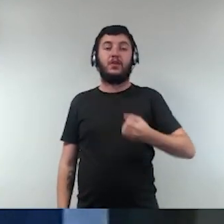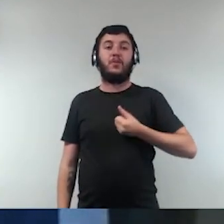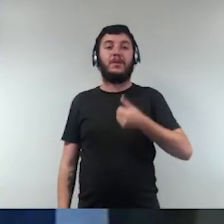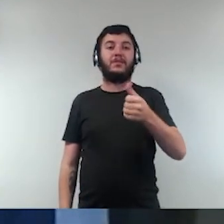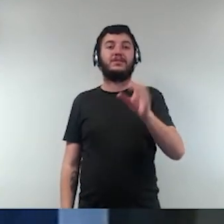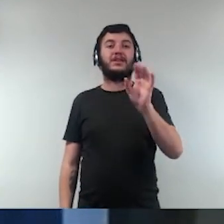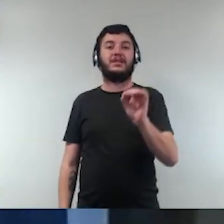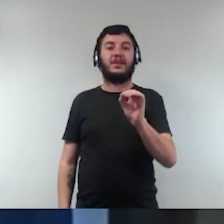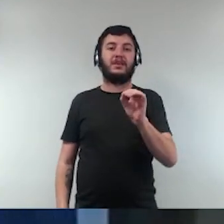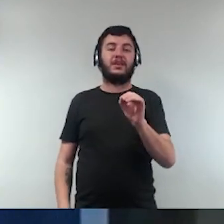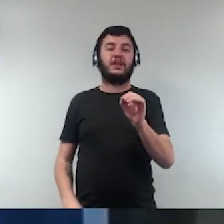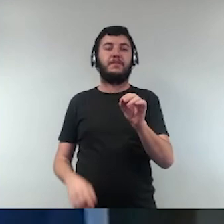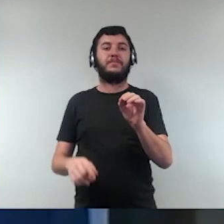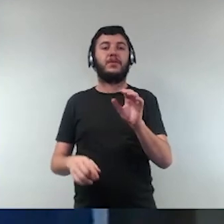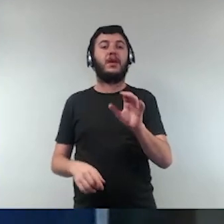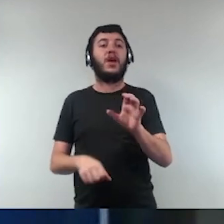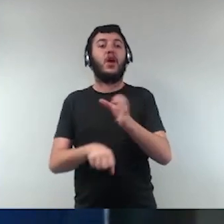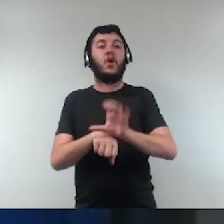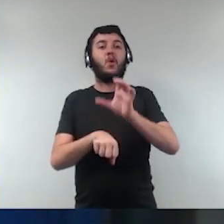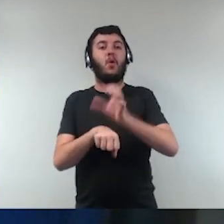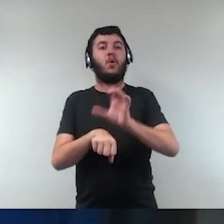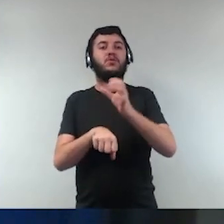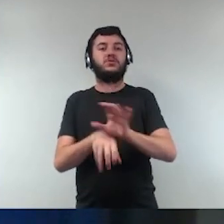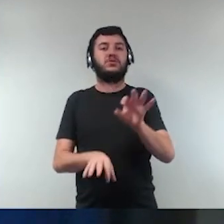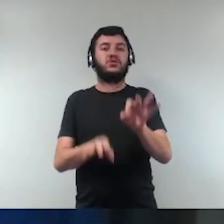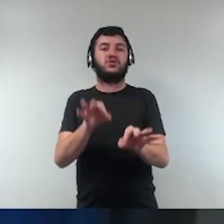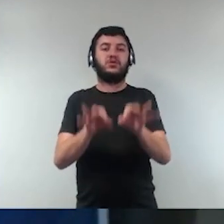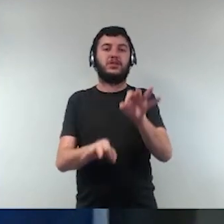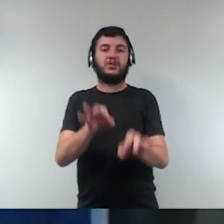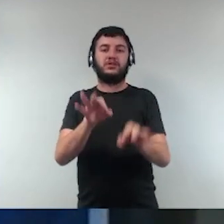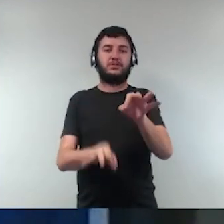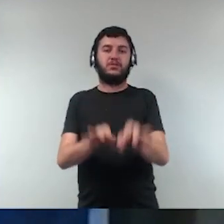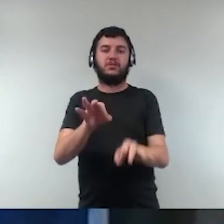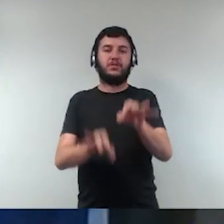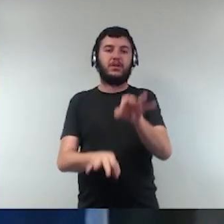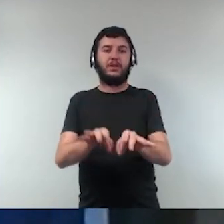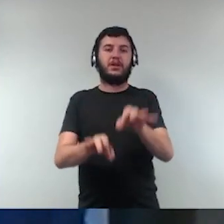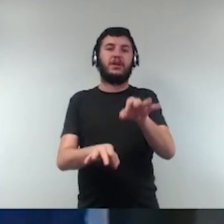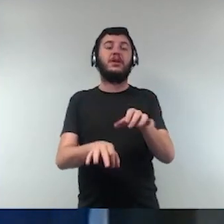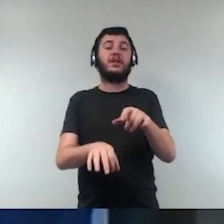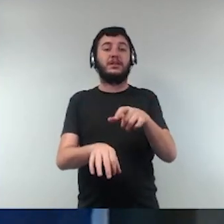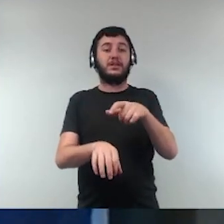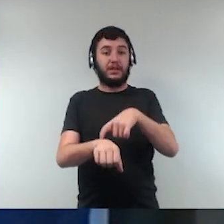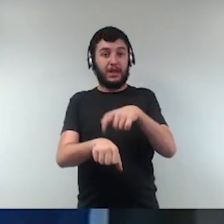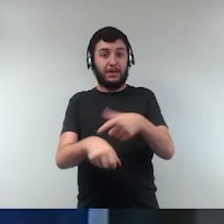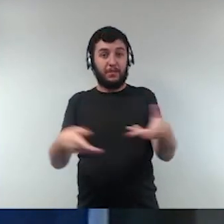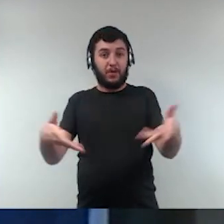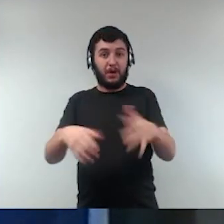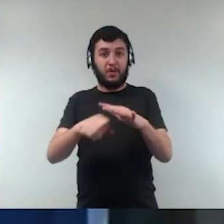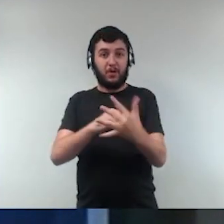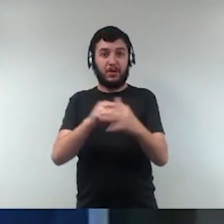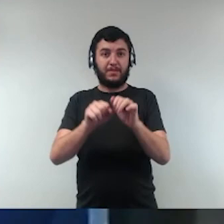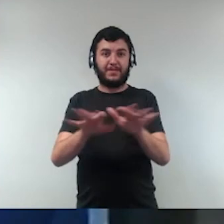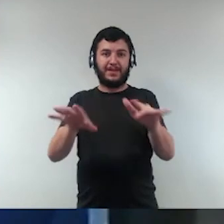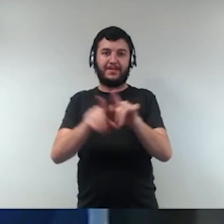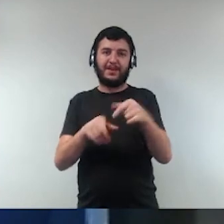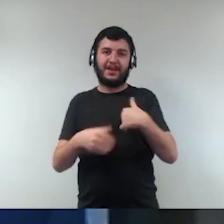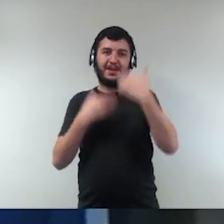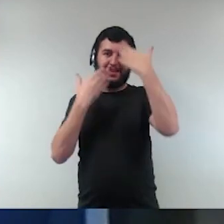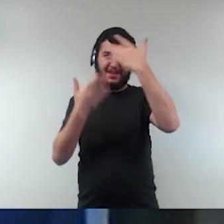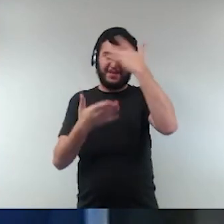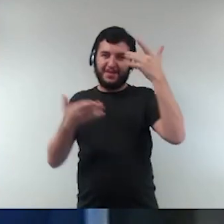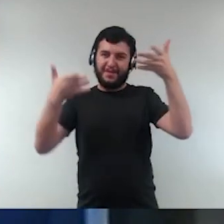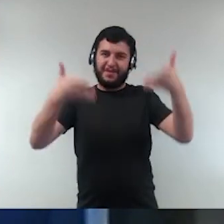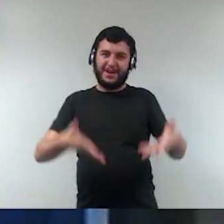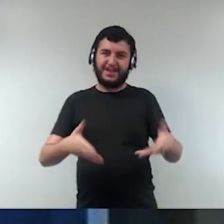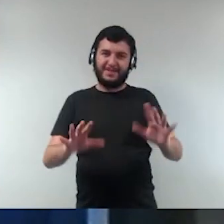Coaching Jurídico em Tempos de Pandemia, e convidar a todos que permaneçam nesse grande evento, mais de 100 mil inscritos, com